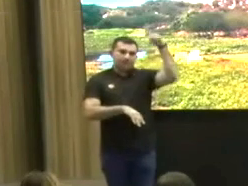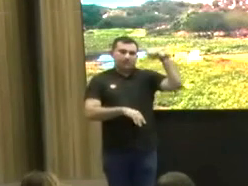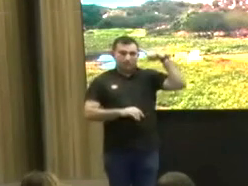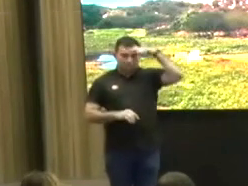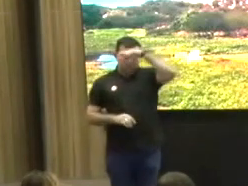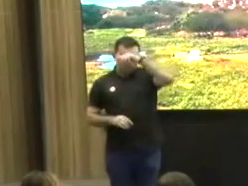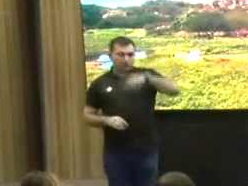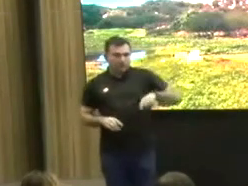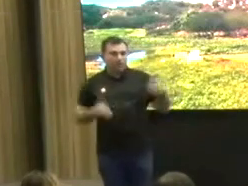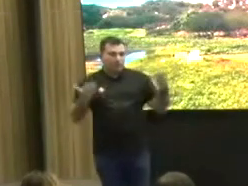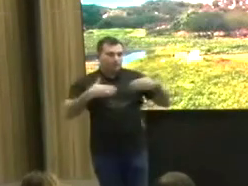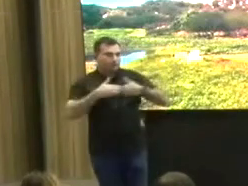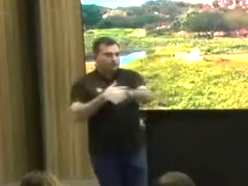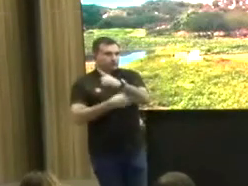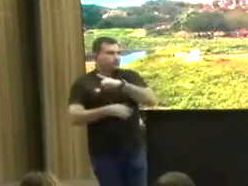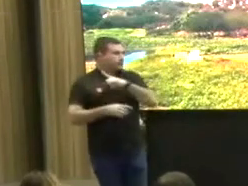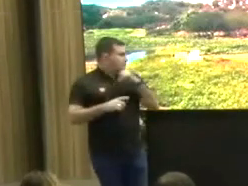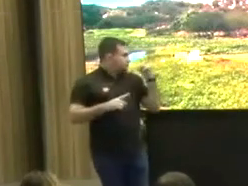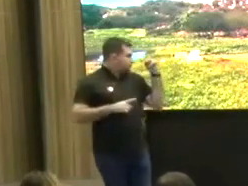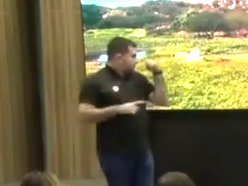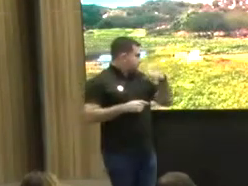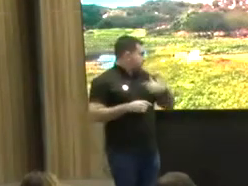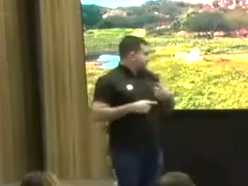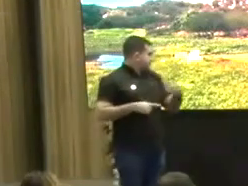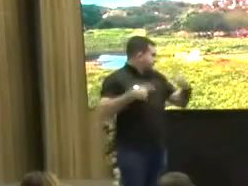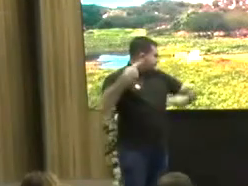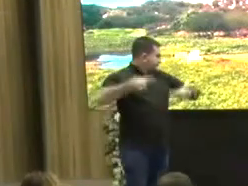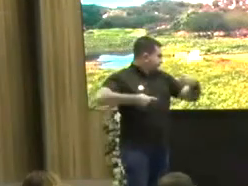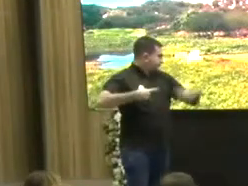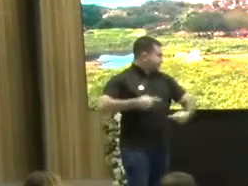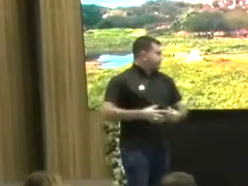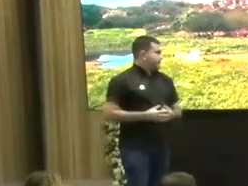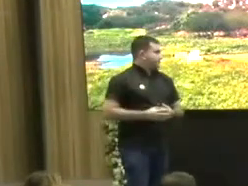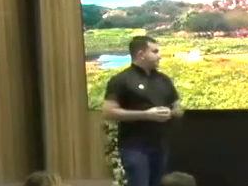discutir um pouco mais adiante.